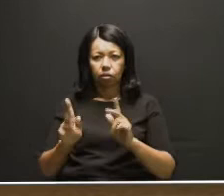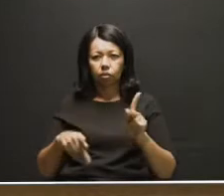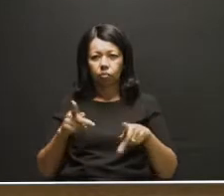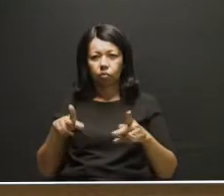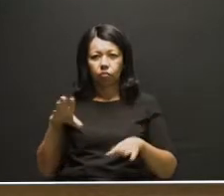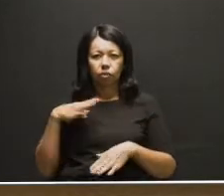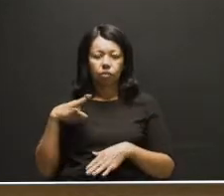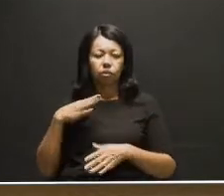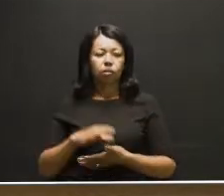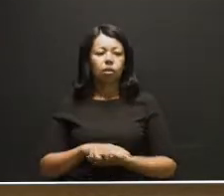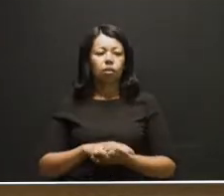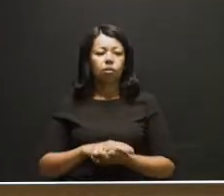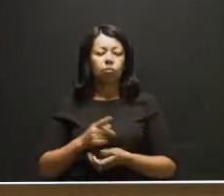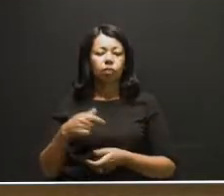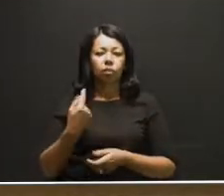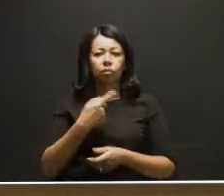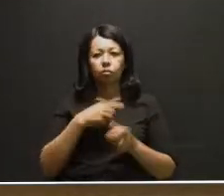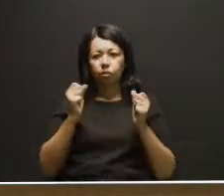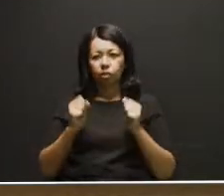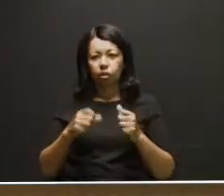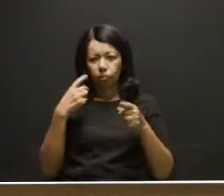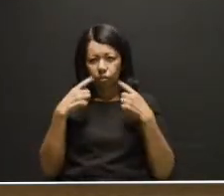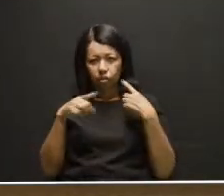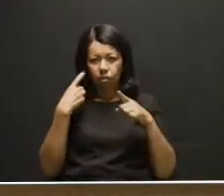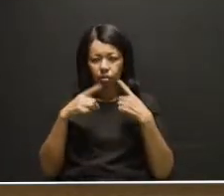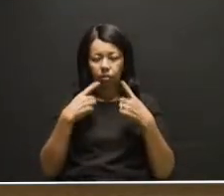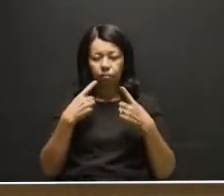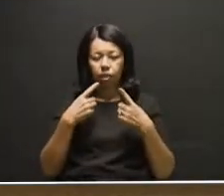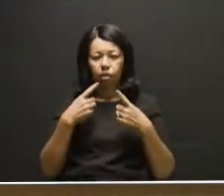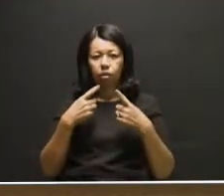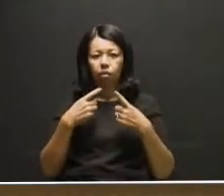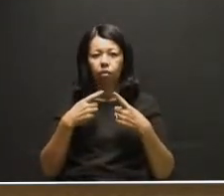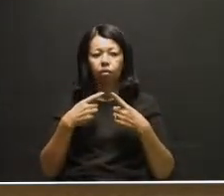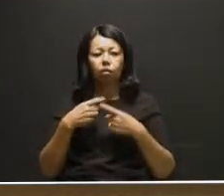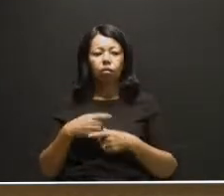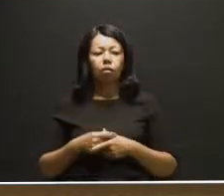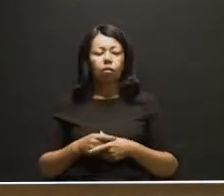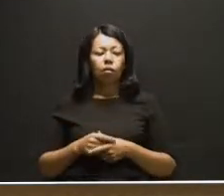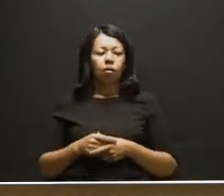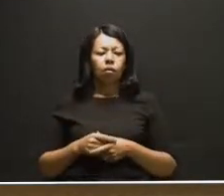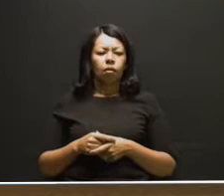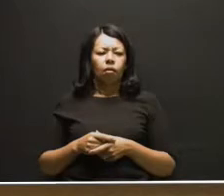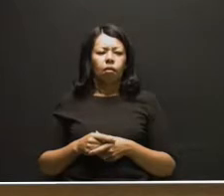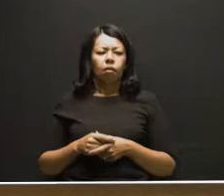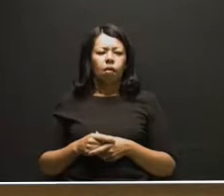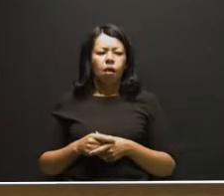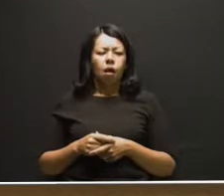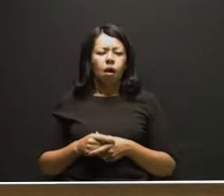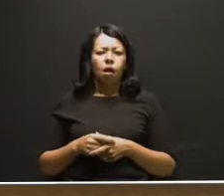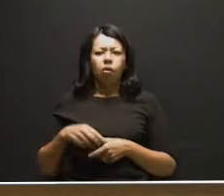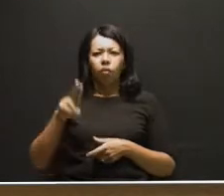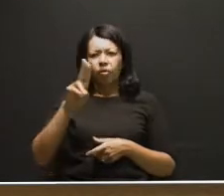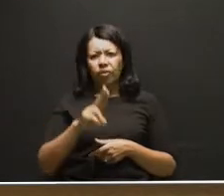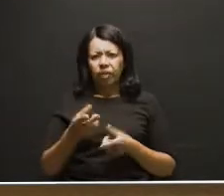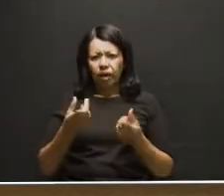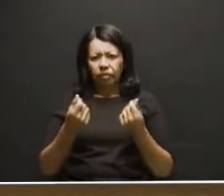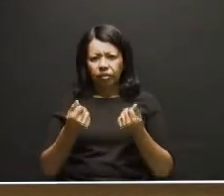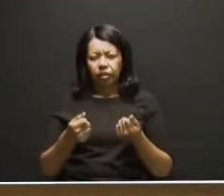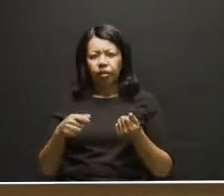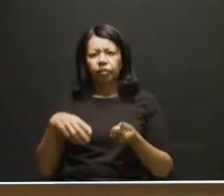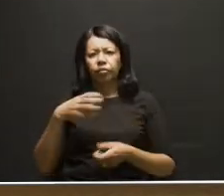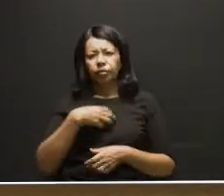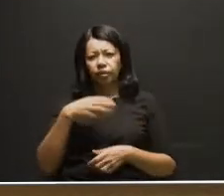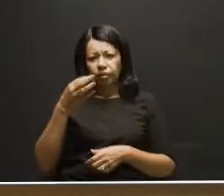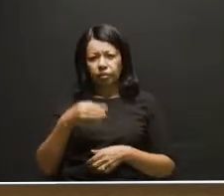cidade e para nós podermos cobrar a lisura da fundação e aplicar os recursos de forma pontual